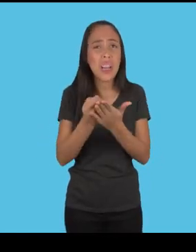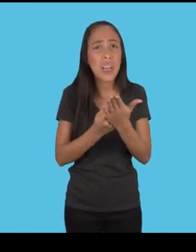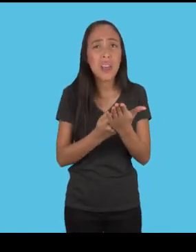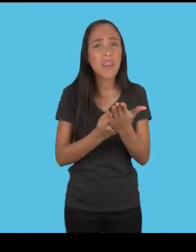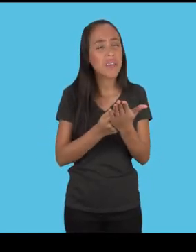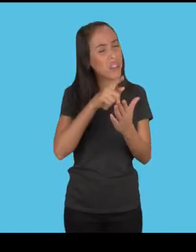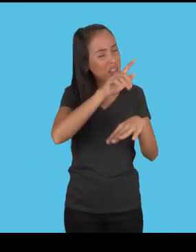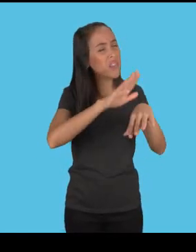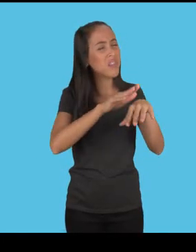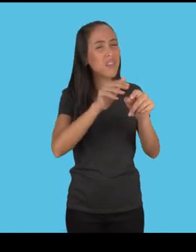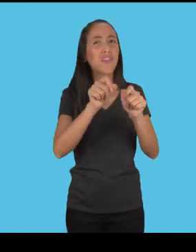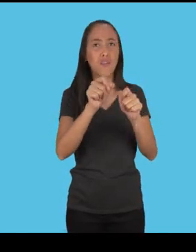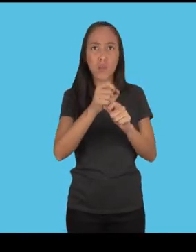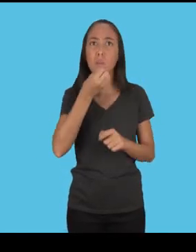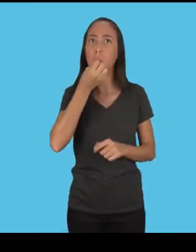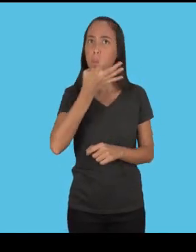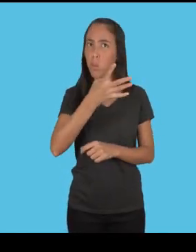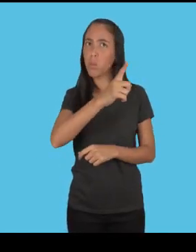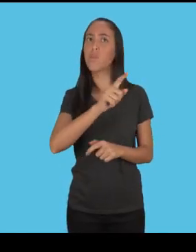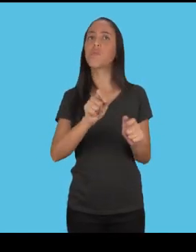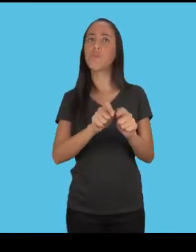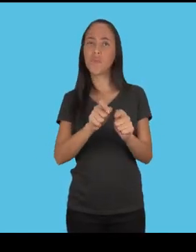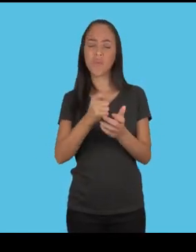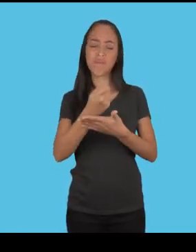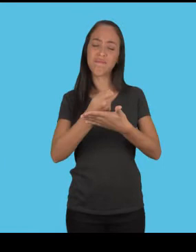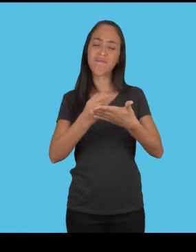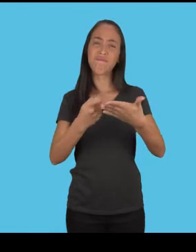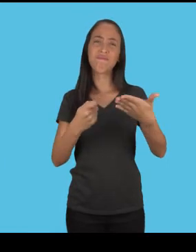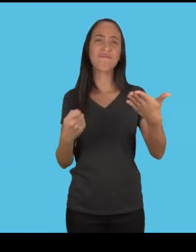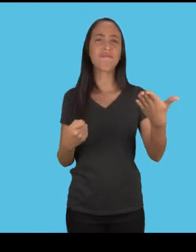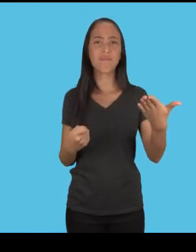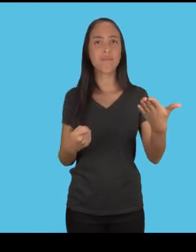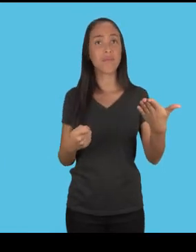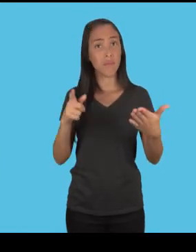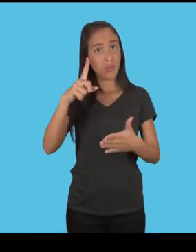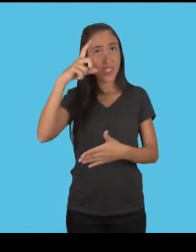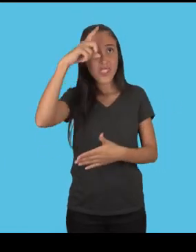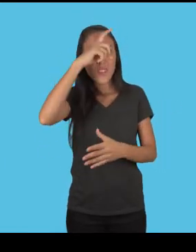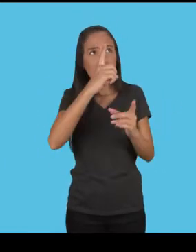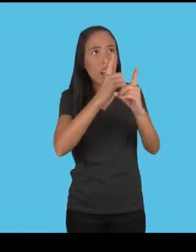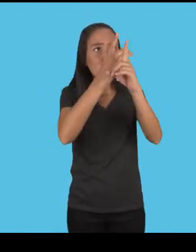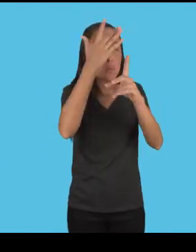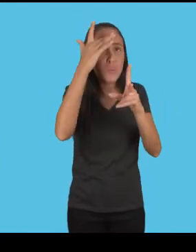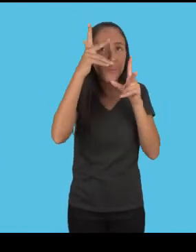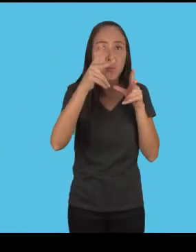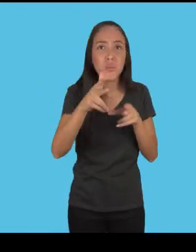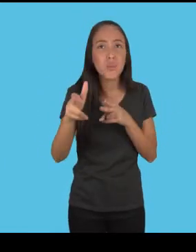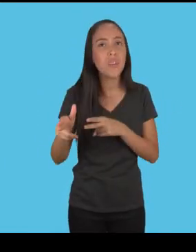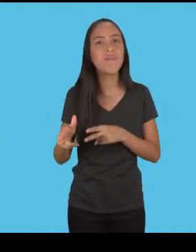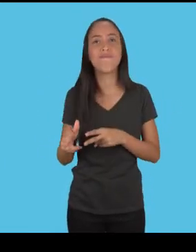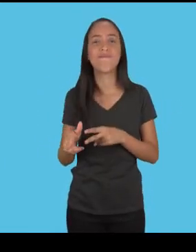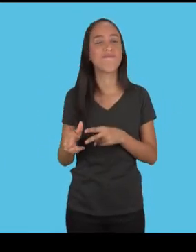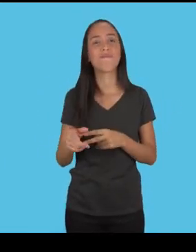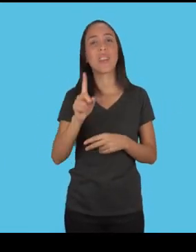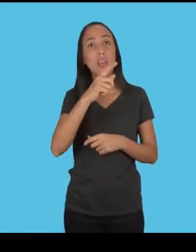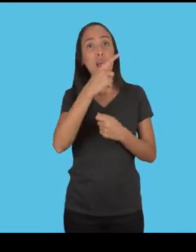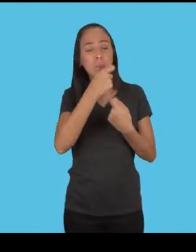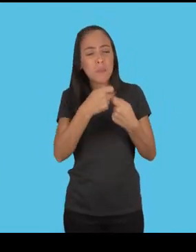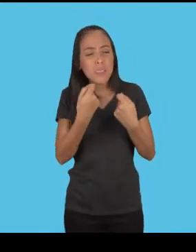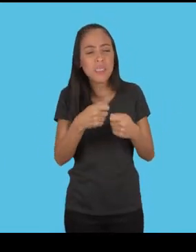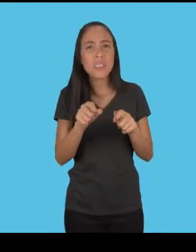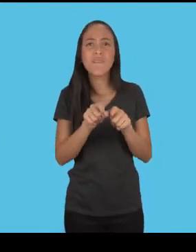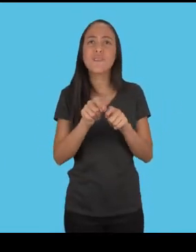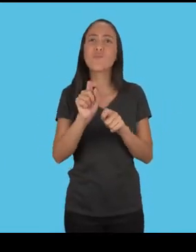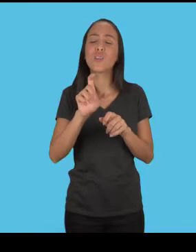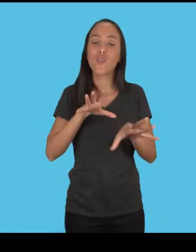dermos a ele um bom capítulo, ele é capaz de fazer. Isso é raro, é preciso uma